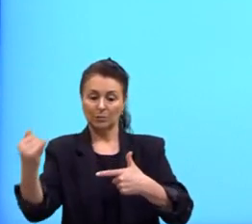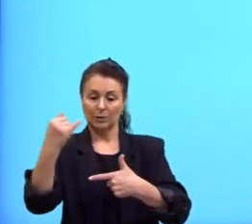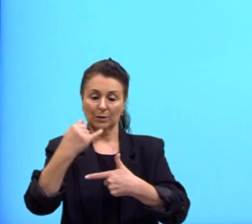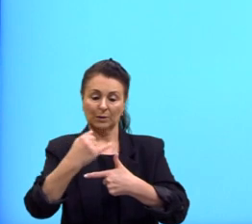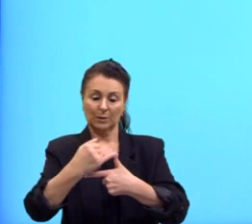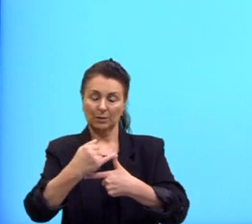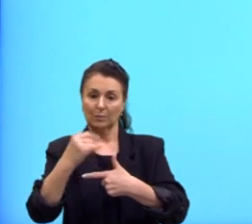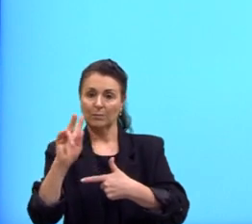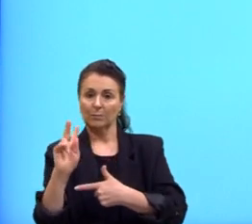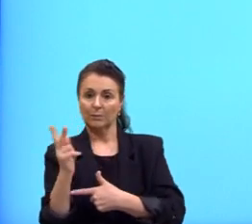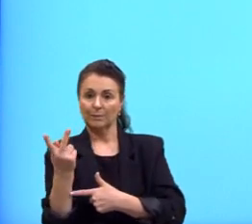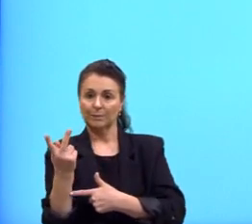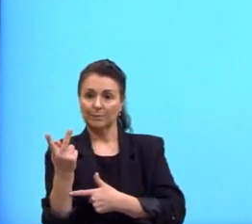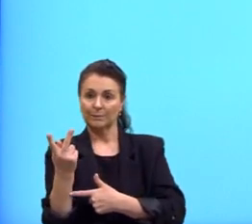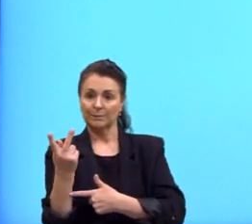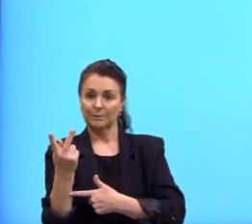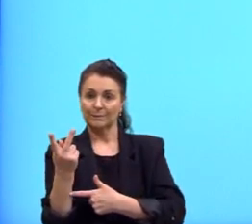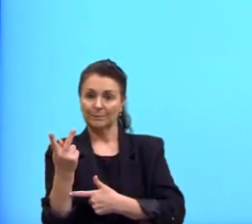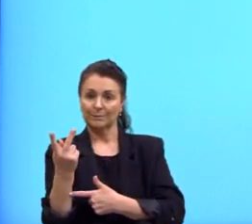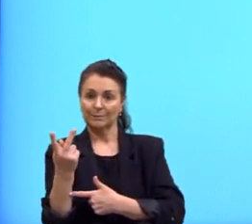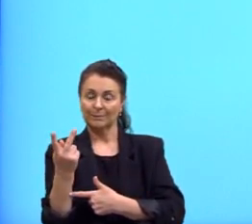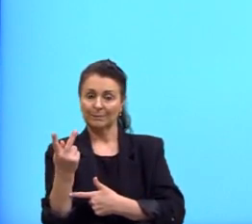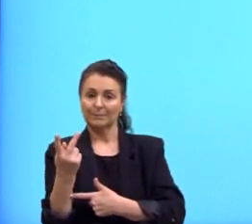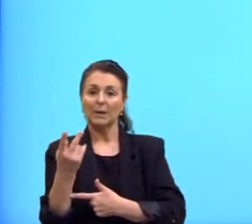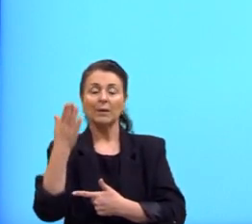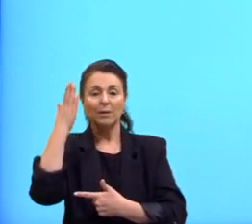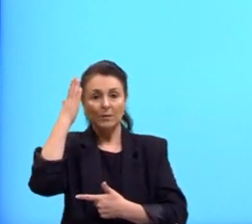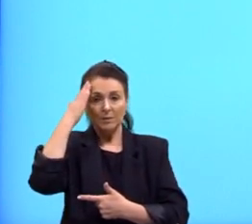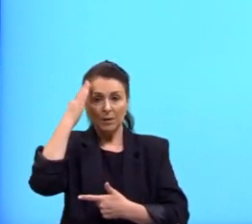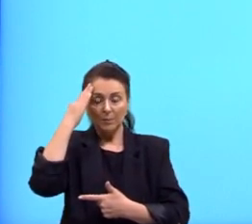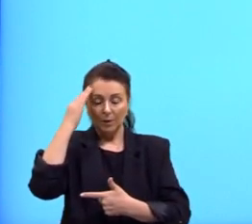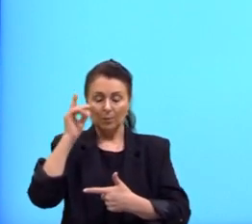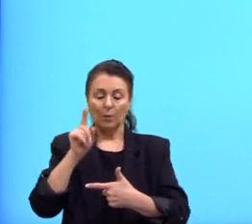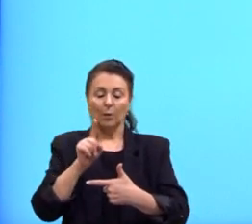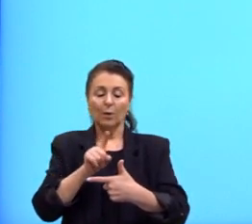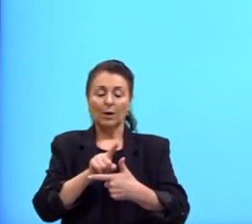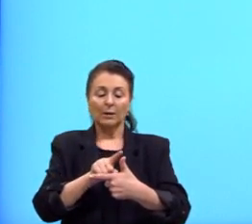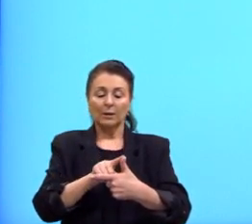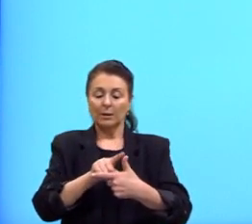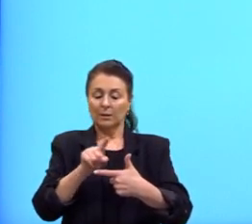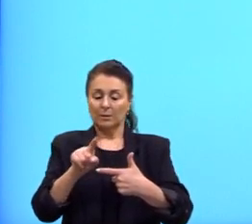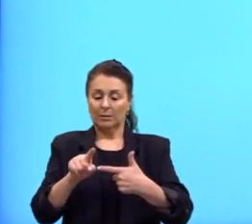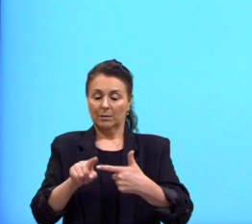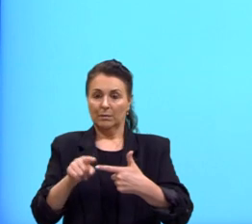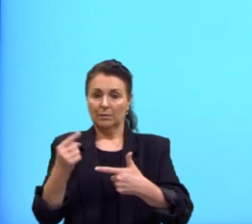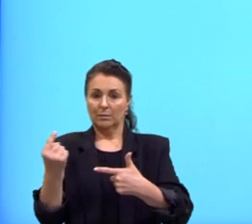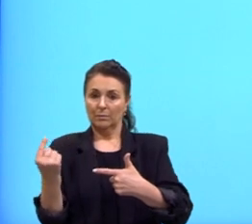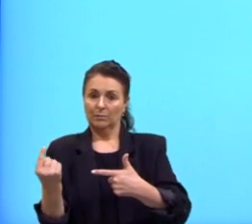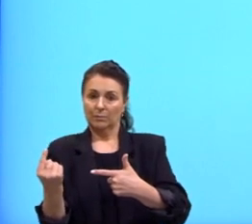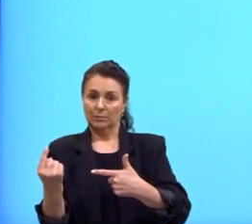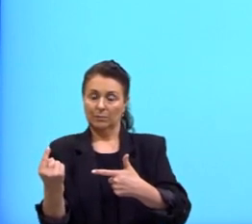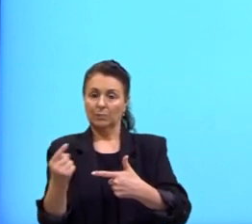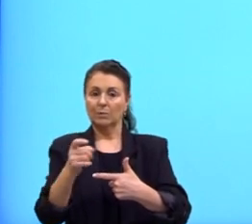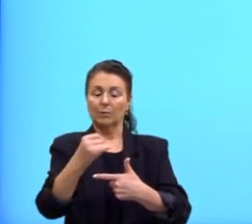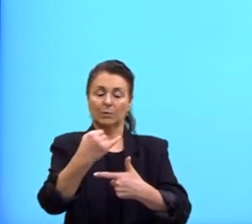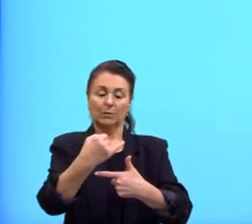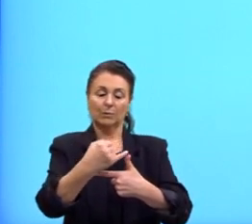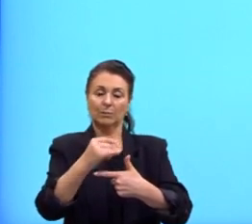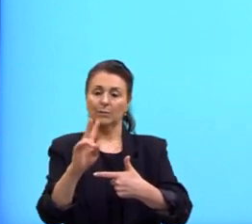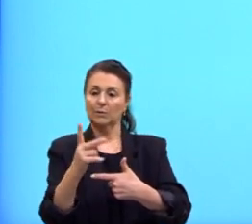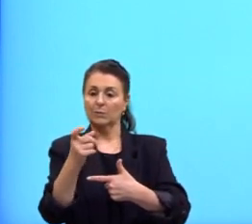hipotenusa aqui nós sabemos então que o cateto oposto é um EA hipotenusa x